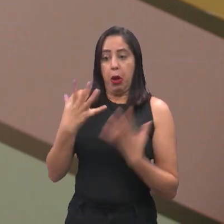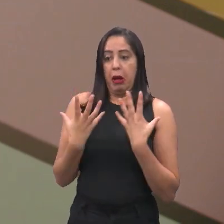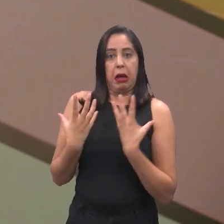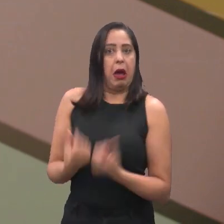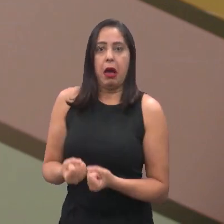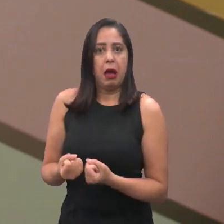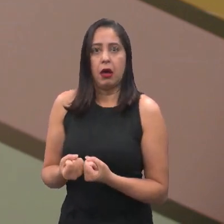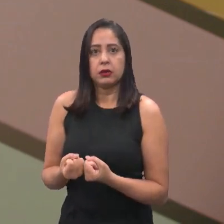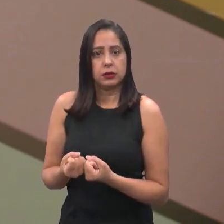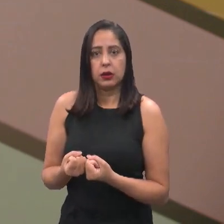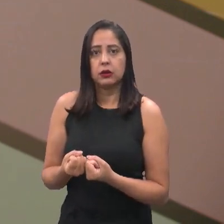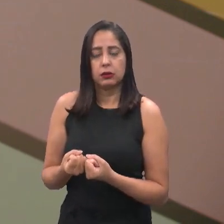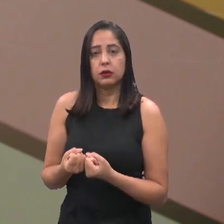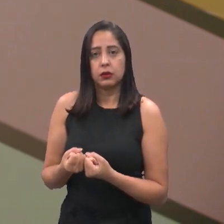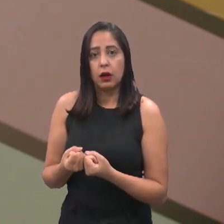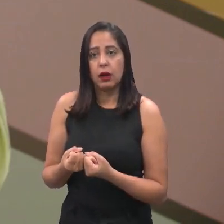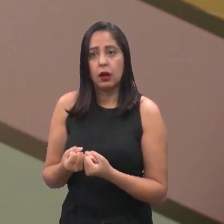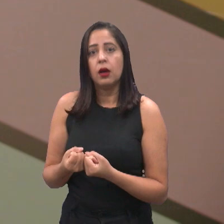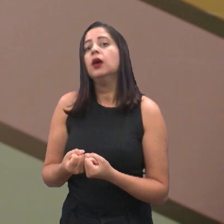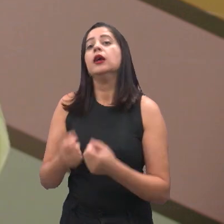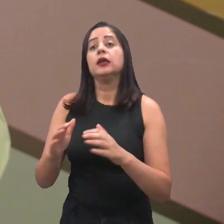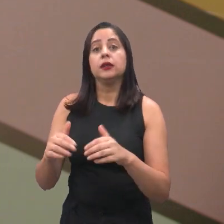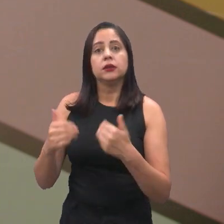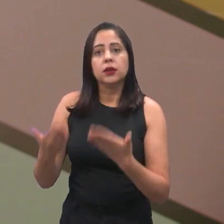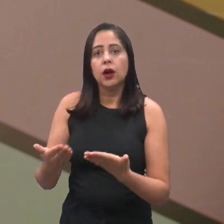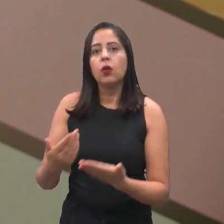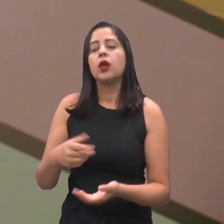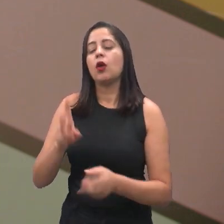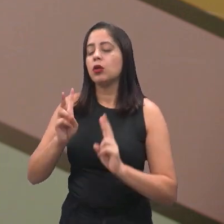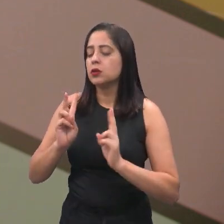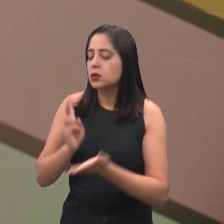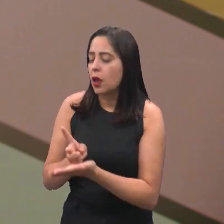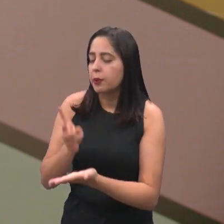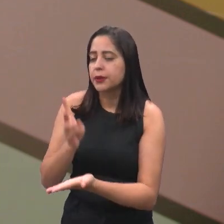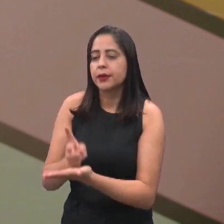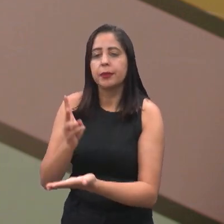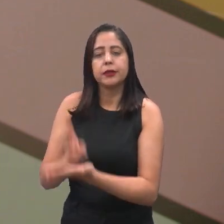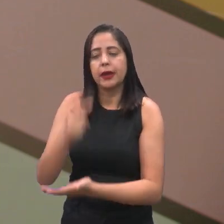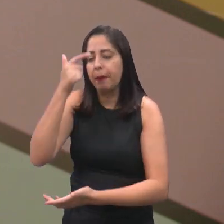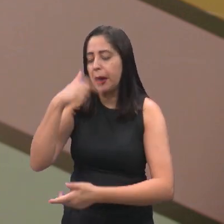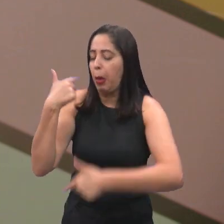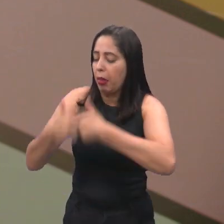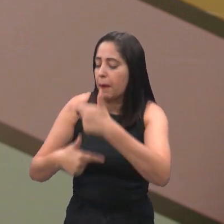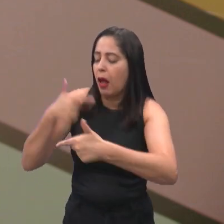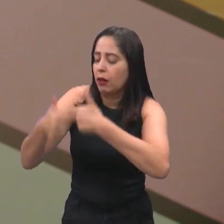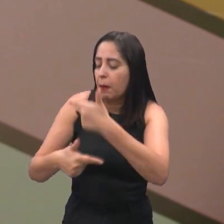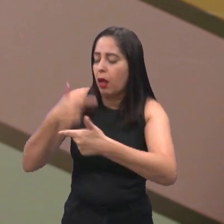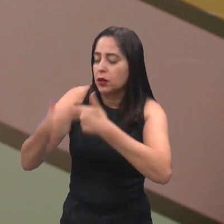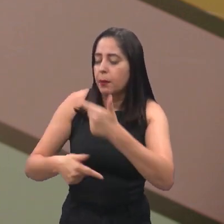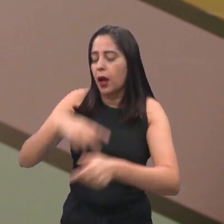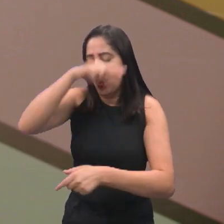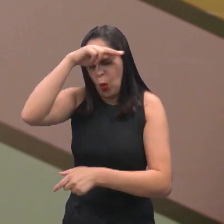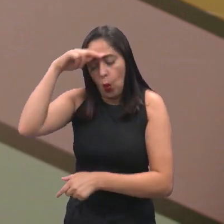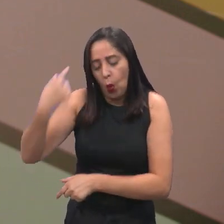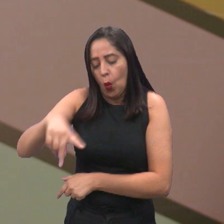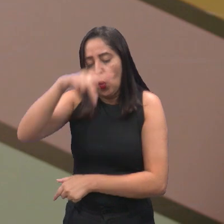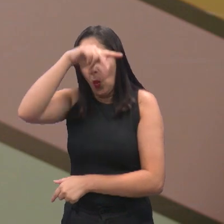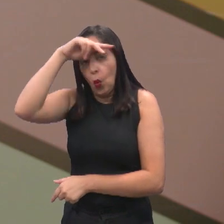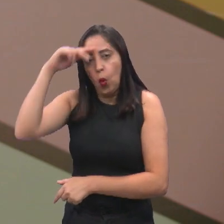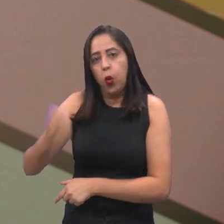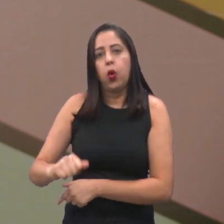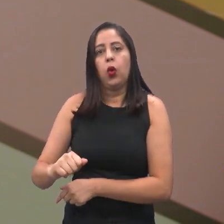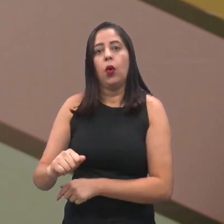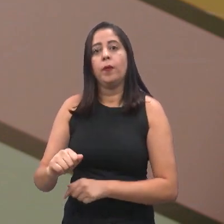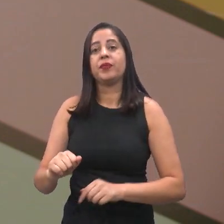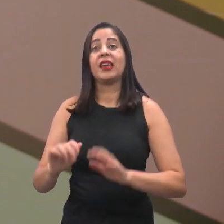Falava disso com os meus clientes dia a dia, mas eu estava lá intensamente. No meu caso, eu precisava ressignificar a minha